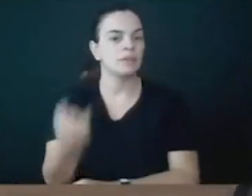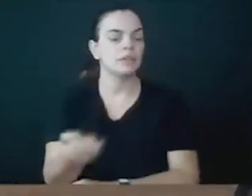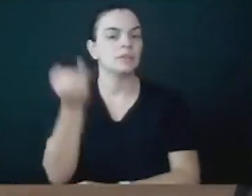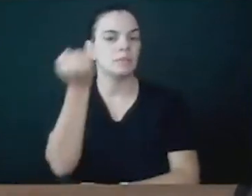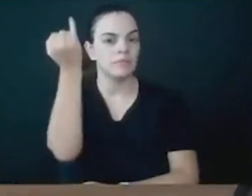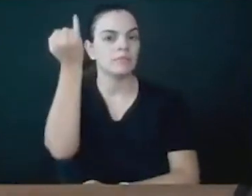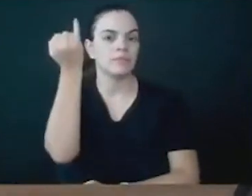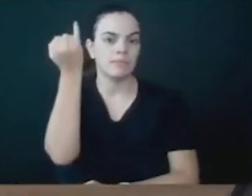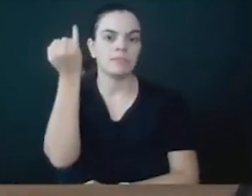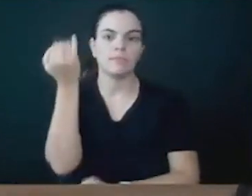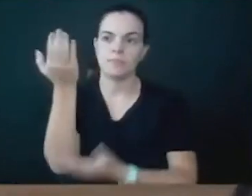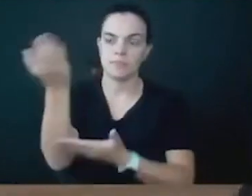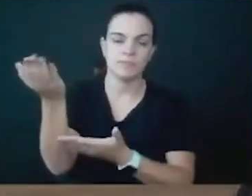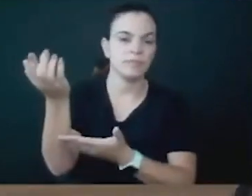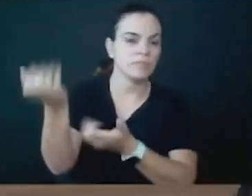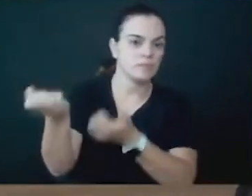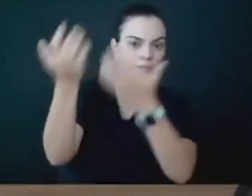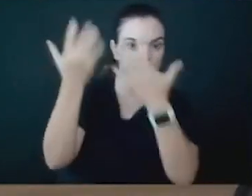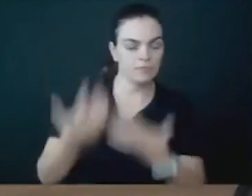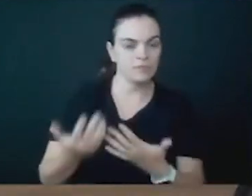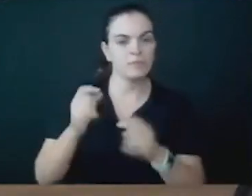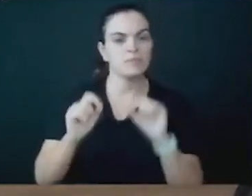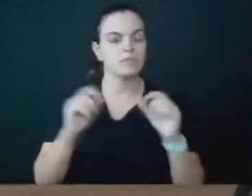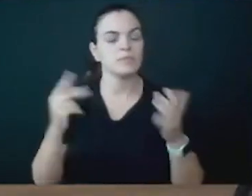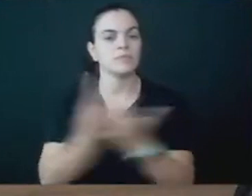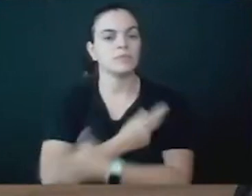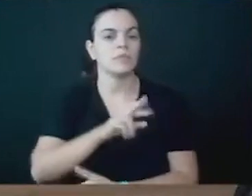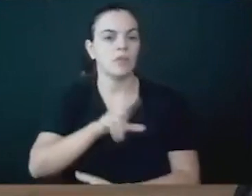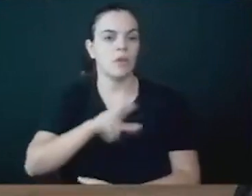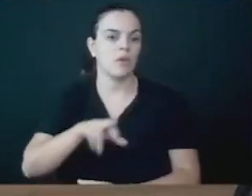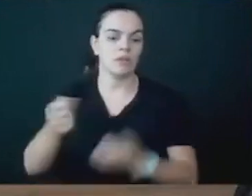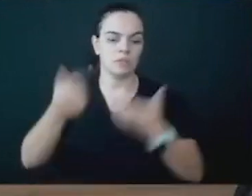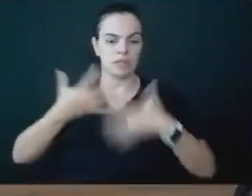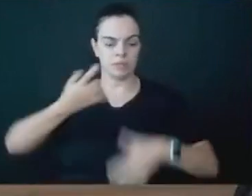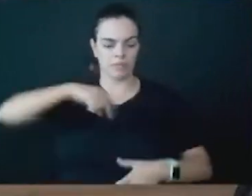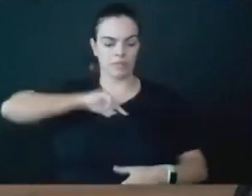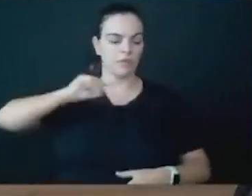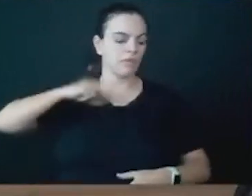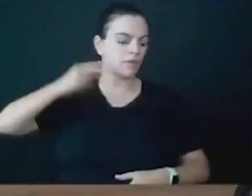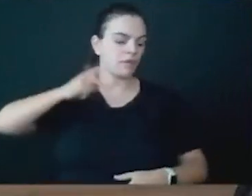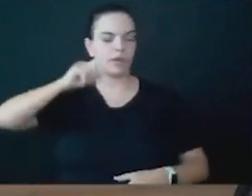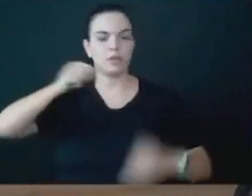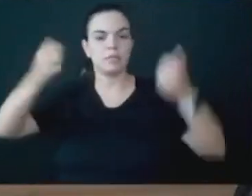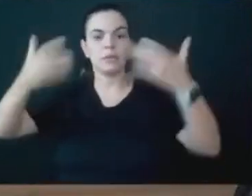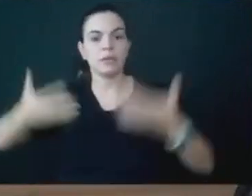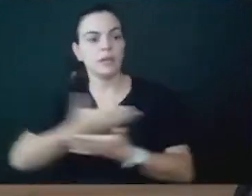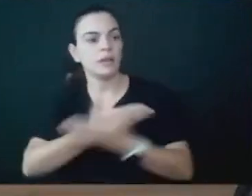diria, prestação de contas, não aos vereadores, mas à cidade, sobre o andamento.